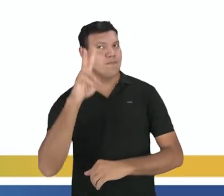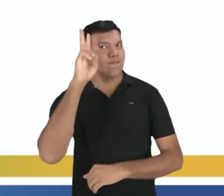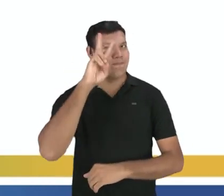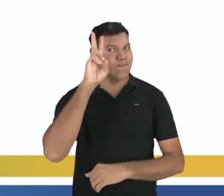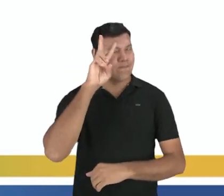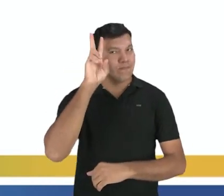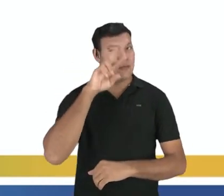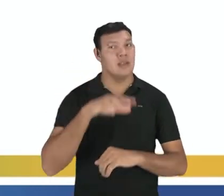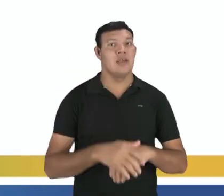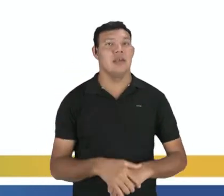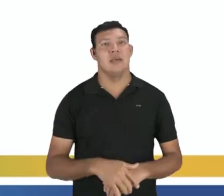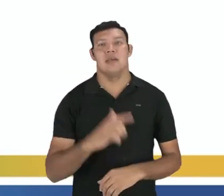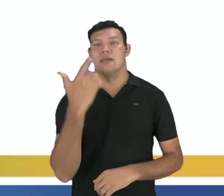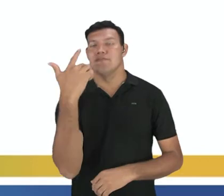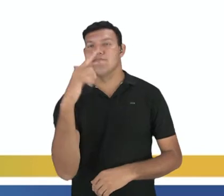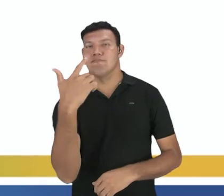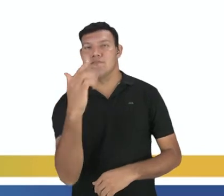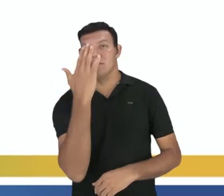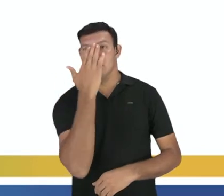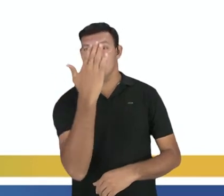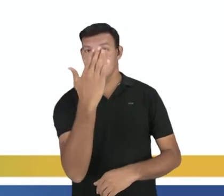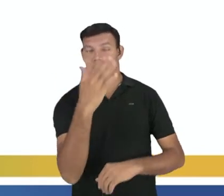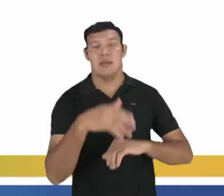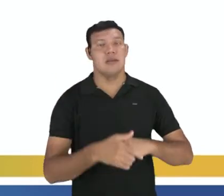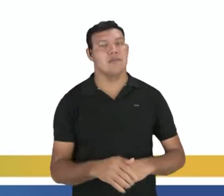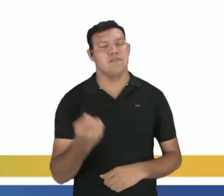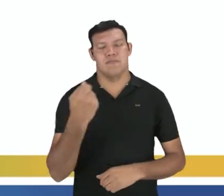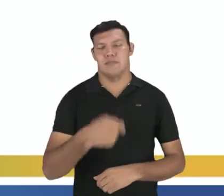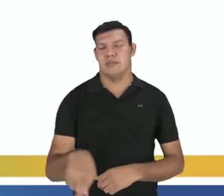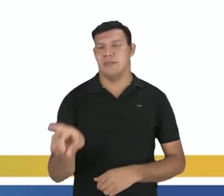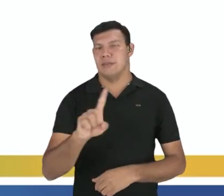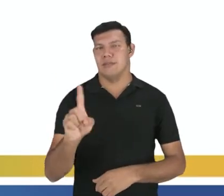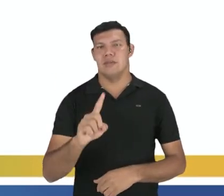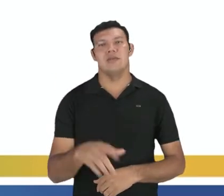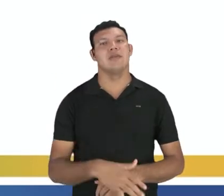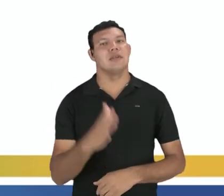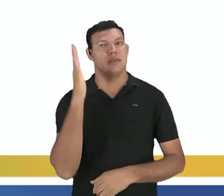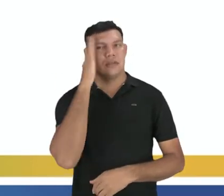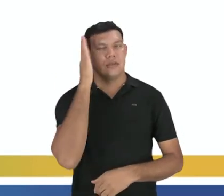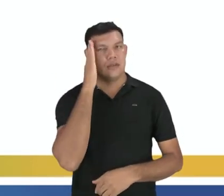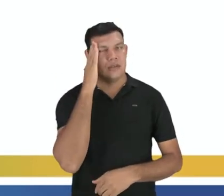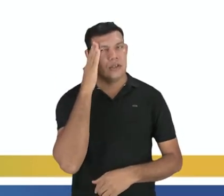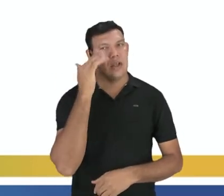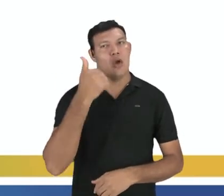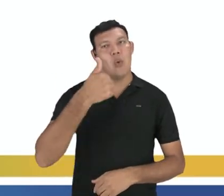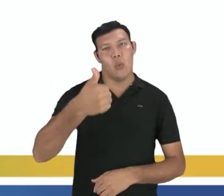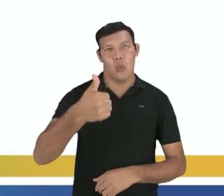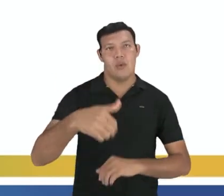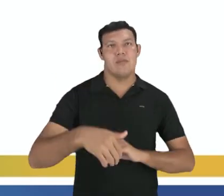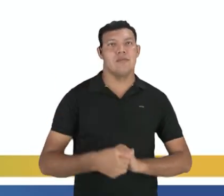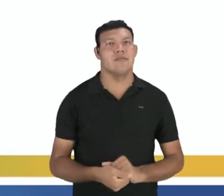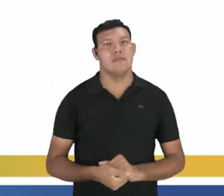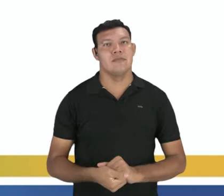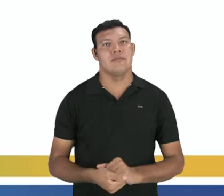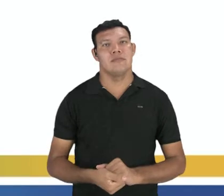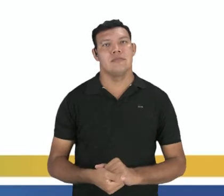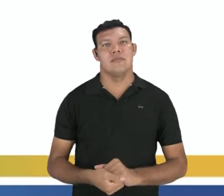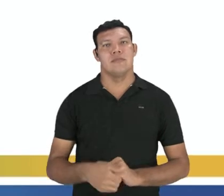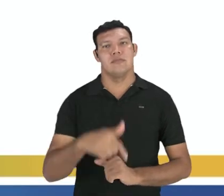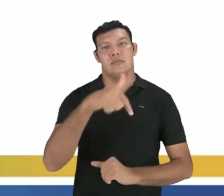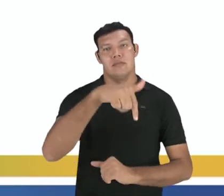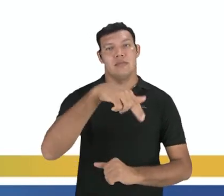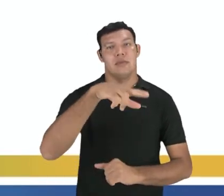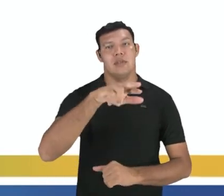coeficiente estequiométrico de uma substância é 1, não precisa aparecer. É igual os índices aqui, ó. Na é